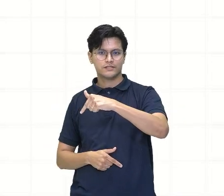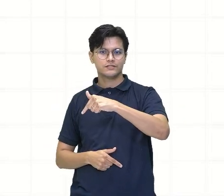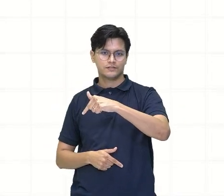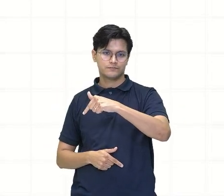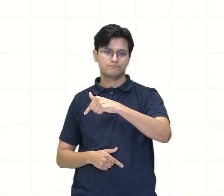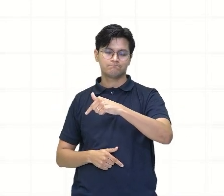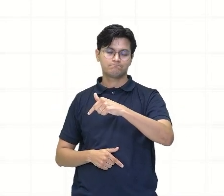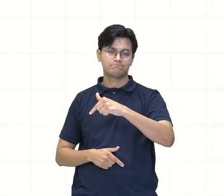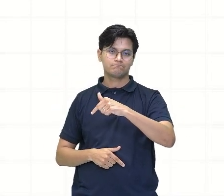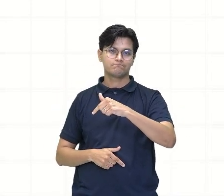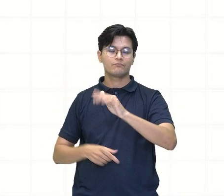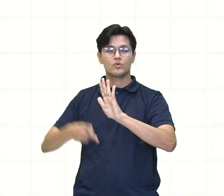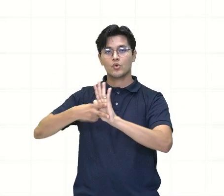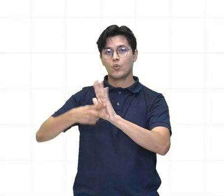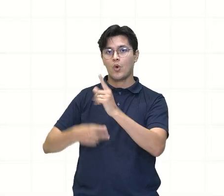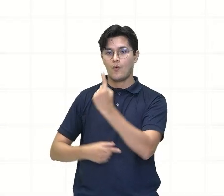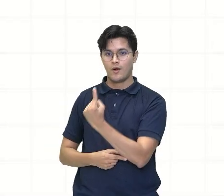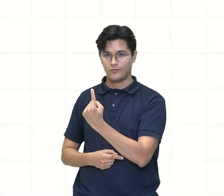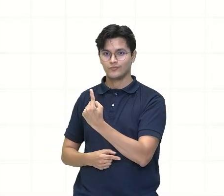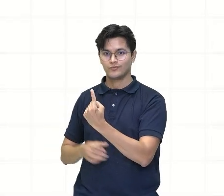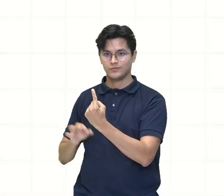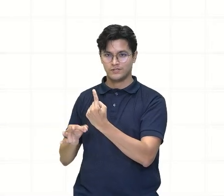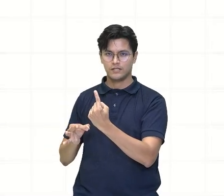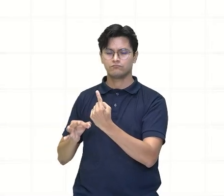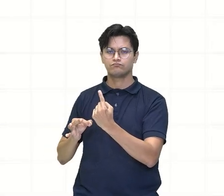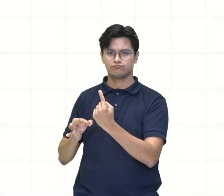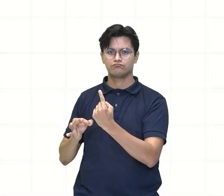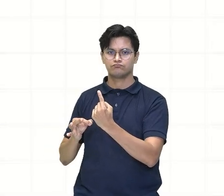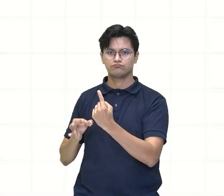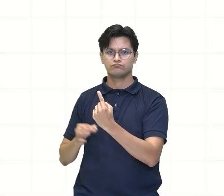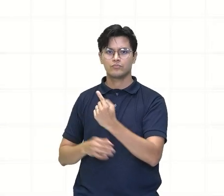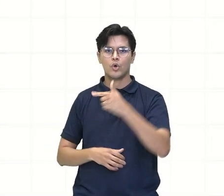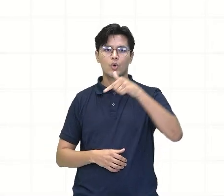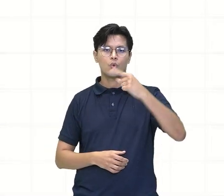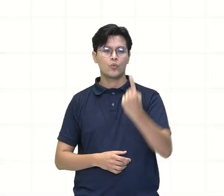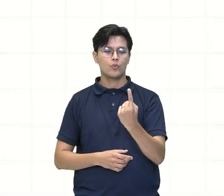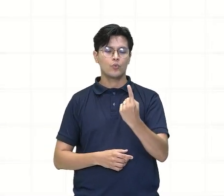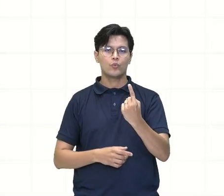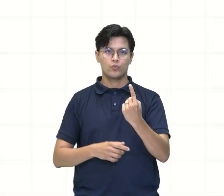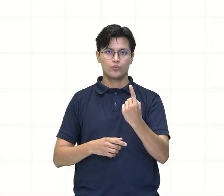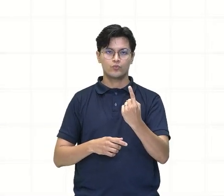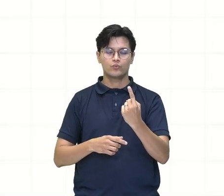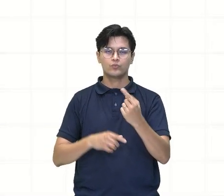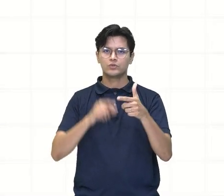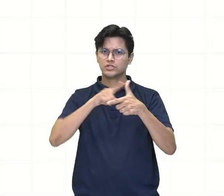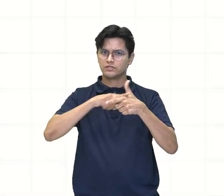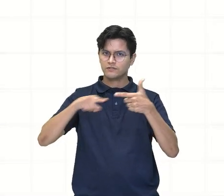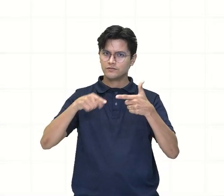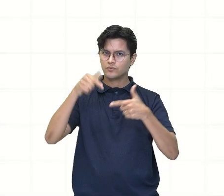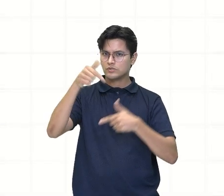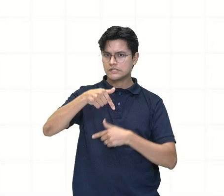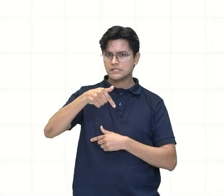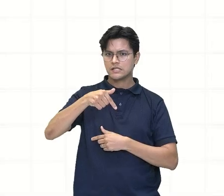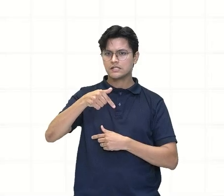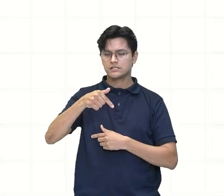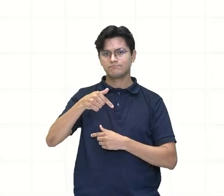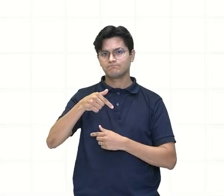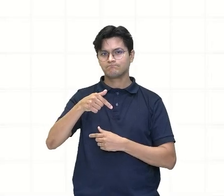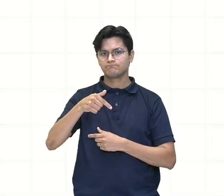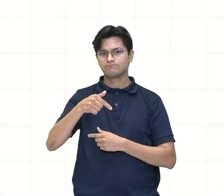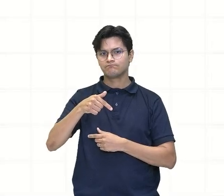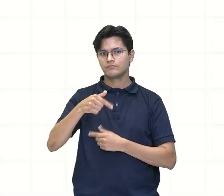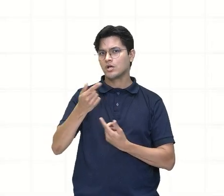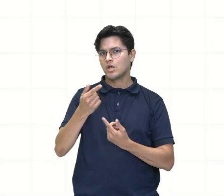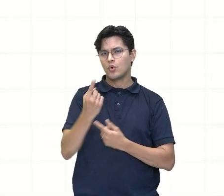é deixar 1 em todos os nossos 3 números aqui. Já temos 2 com 1. E o 37, dá para dividir por